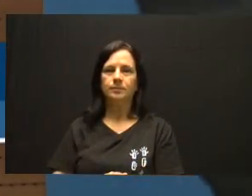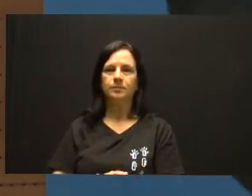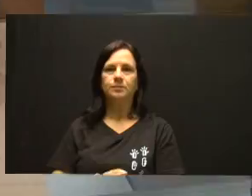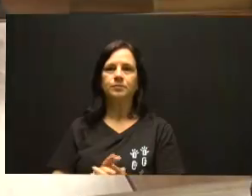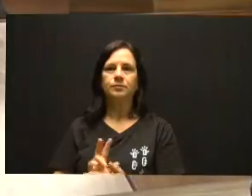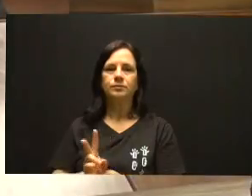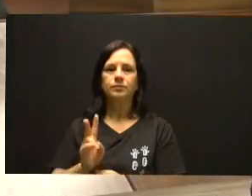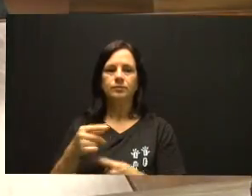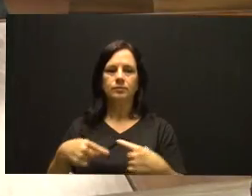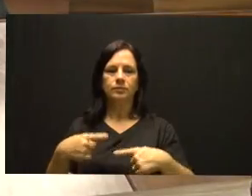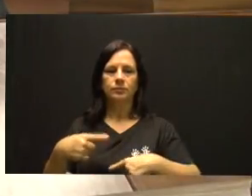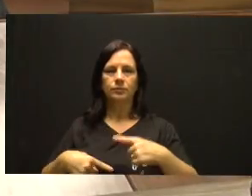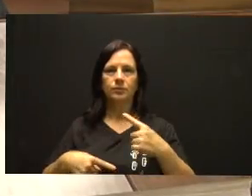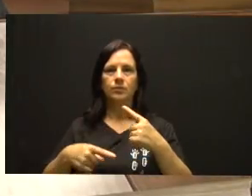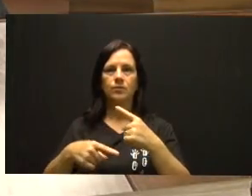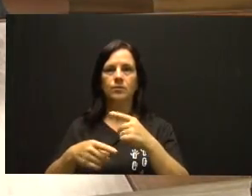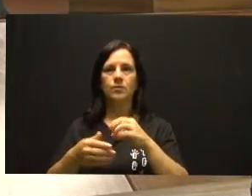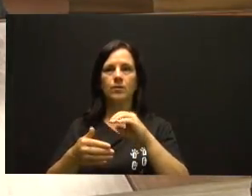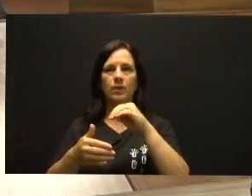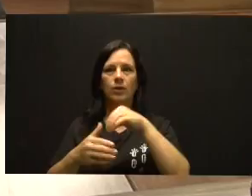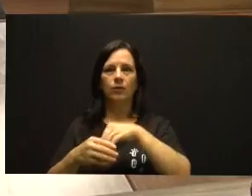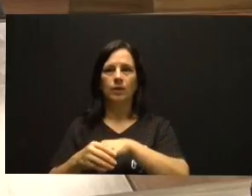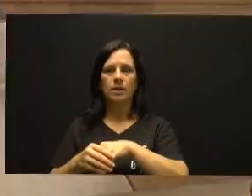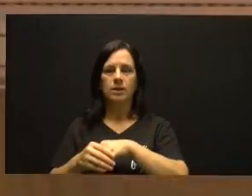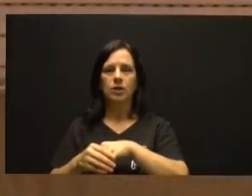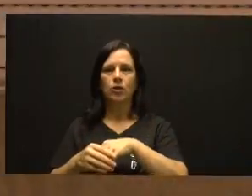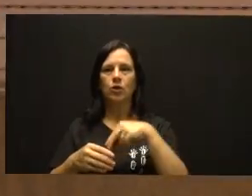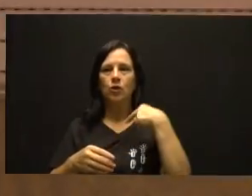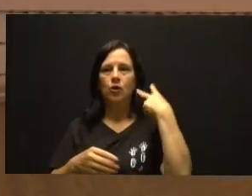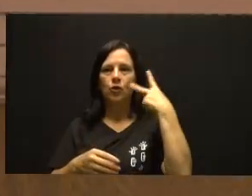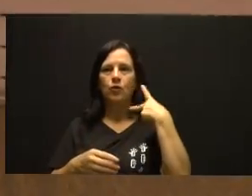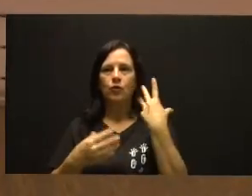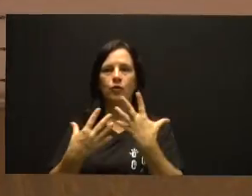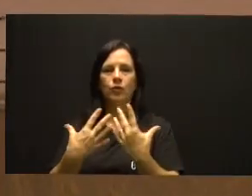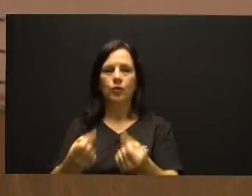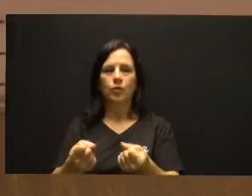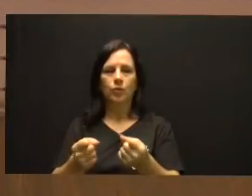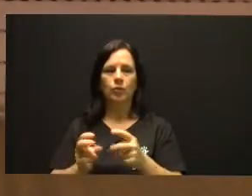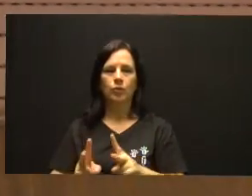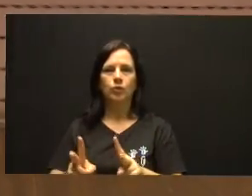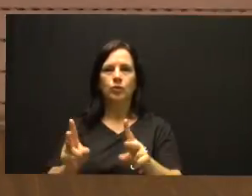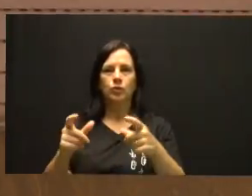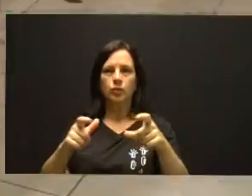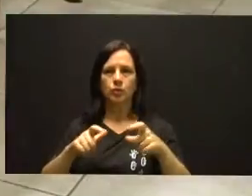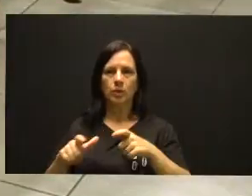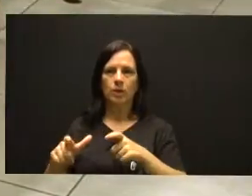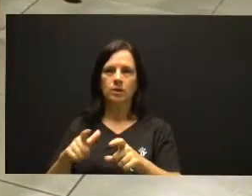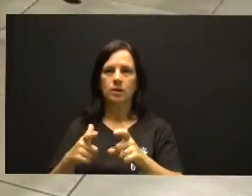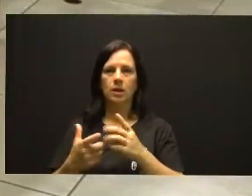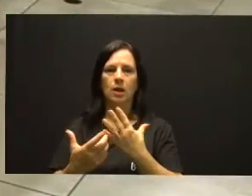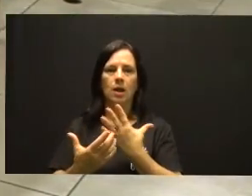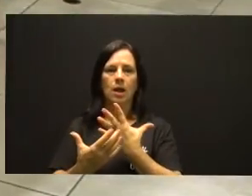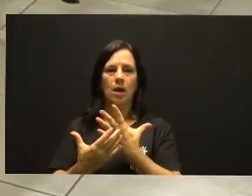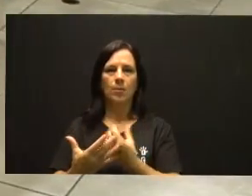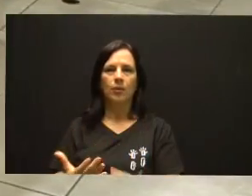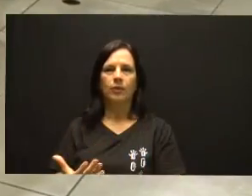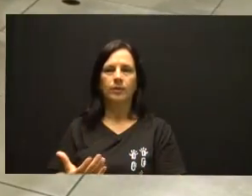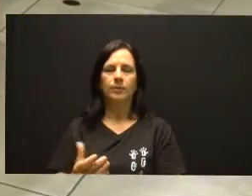discussão. Em votação, os vereadores que forem pela aprovação permaneçam como se encontram.